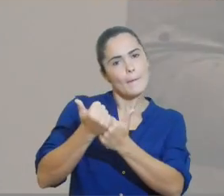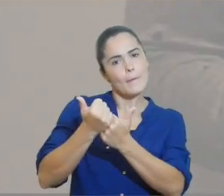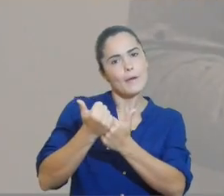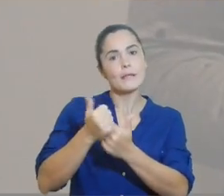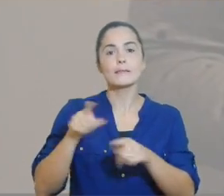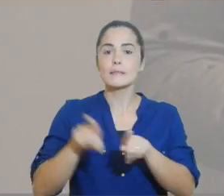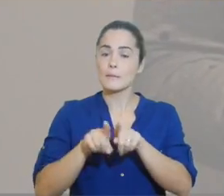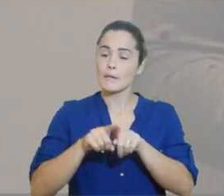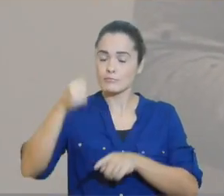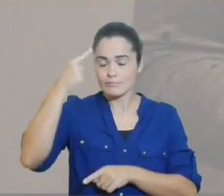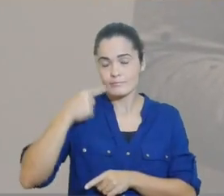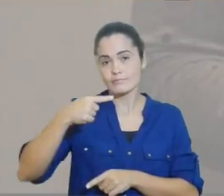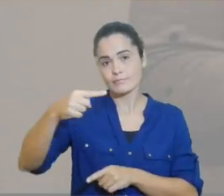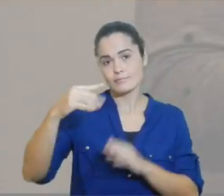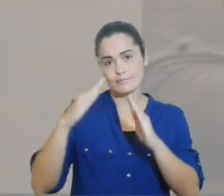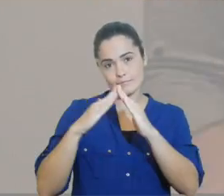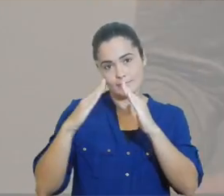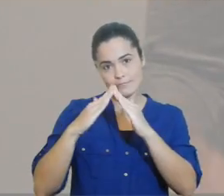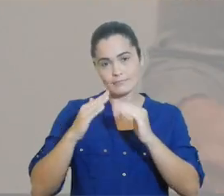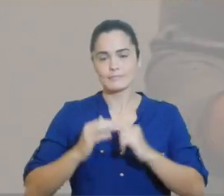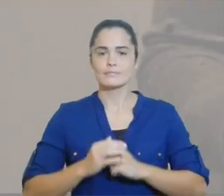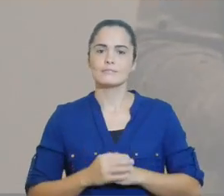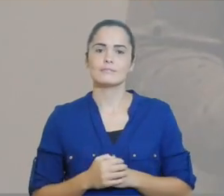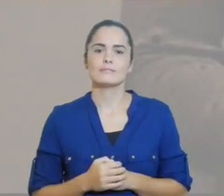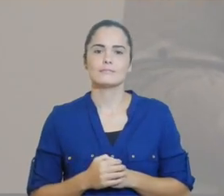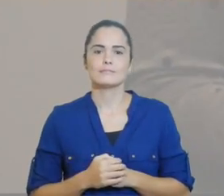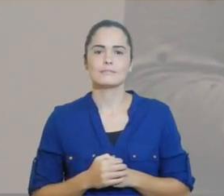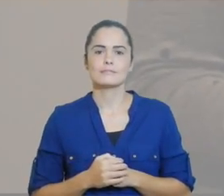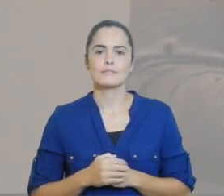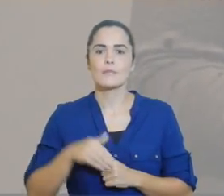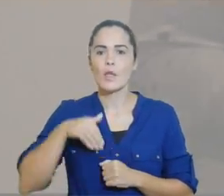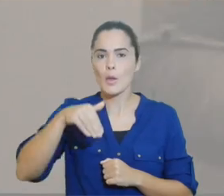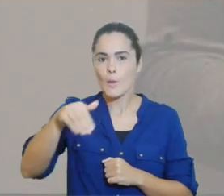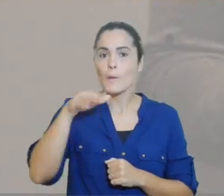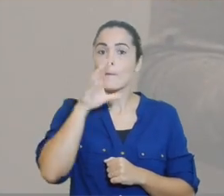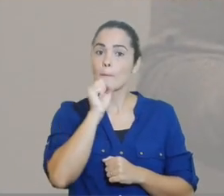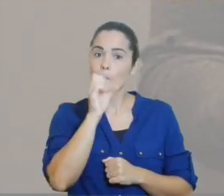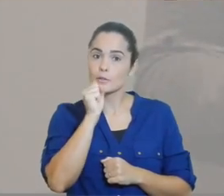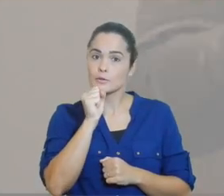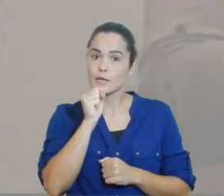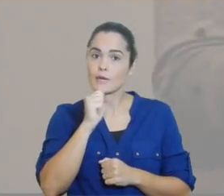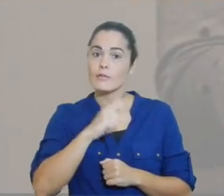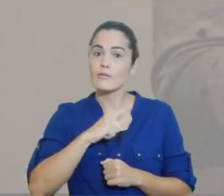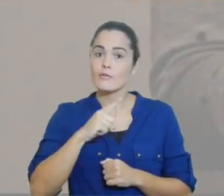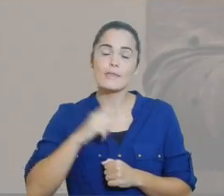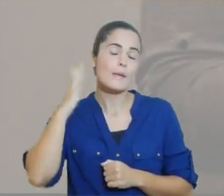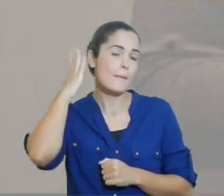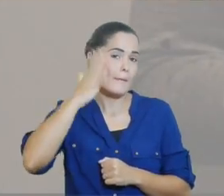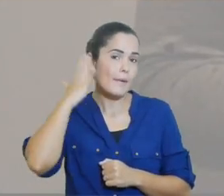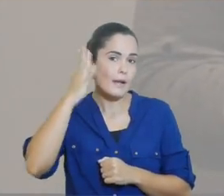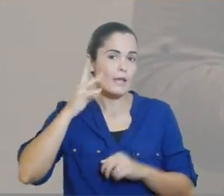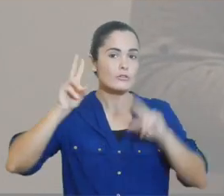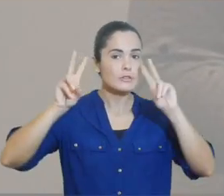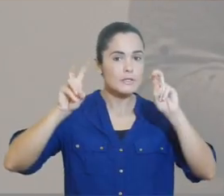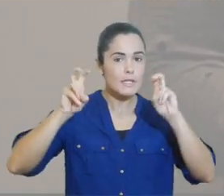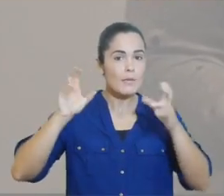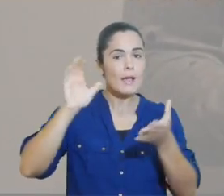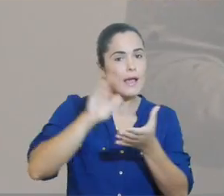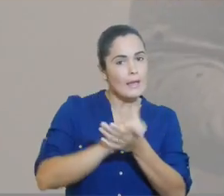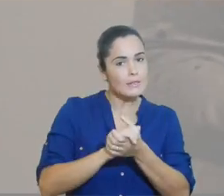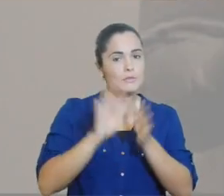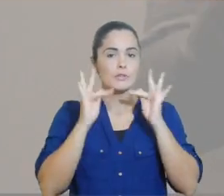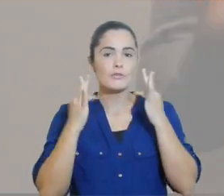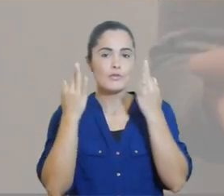assunto e apoie essa iniciativa também ao longo da semana. Próximo sábado é mais um dia do ciclo de palestras